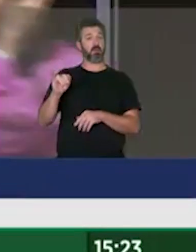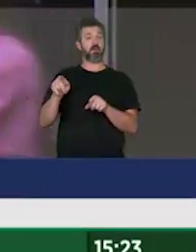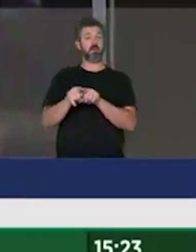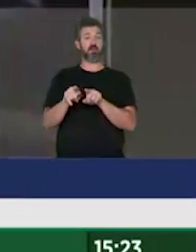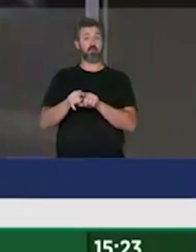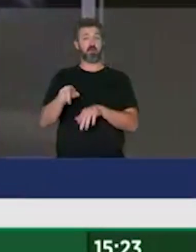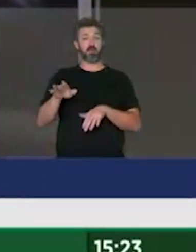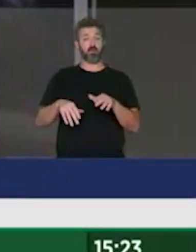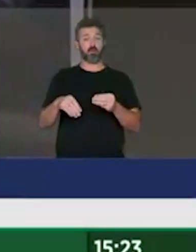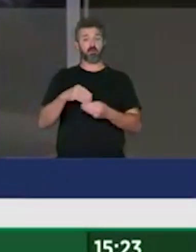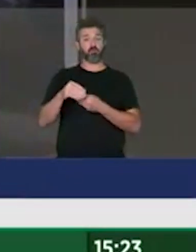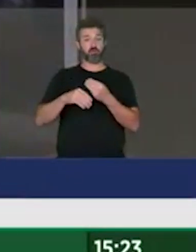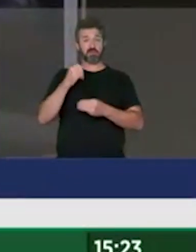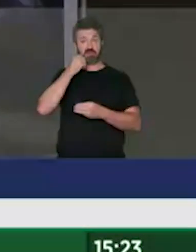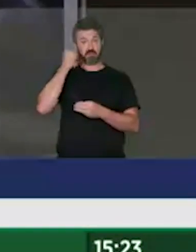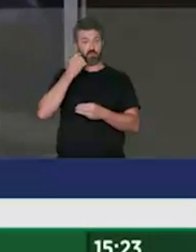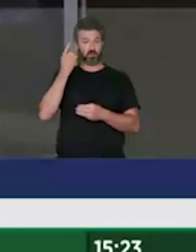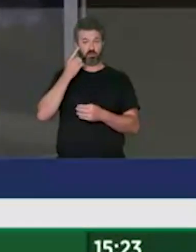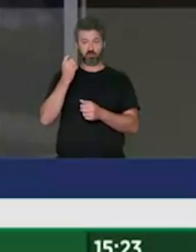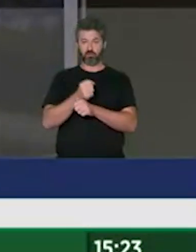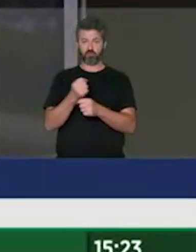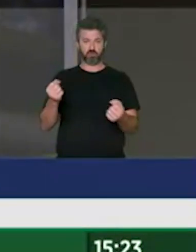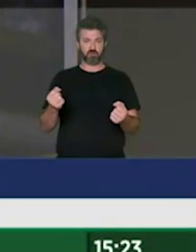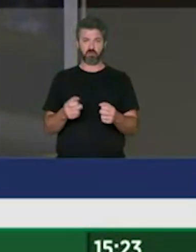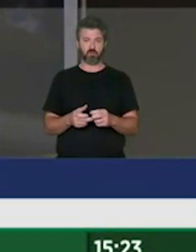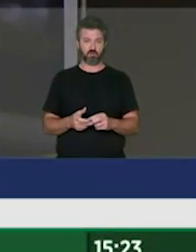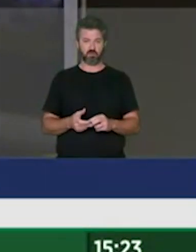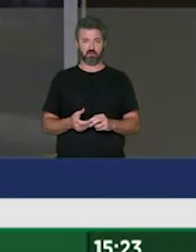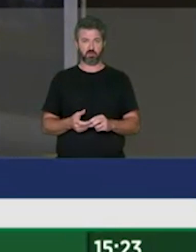deputados. Não é possível, deputado Lupion, que nós